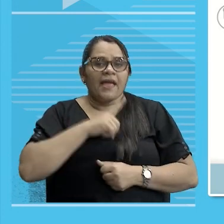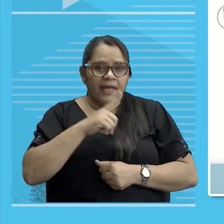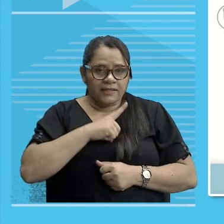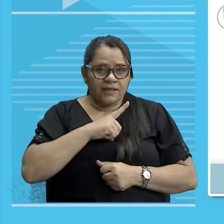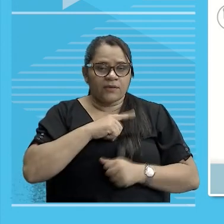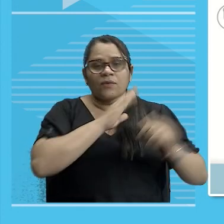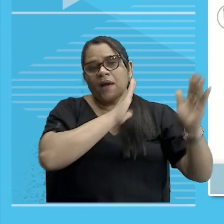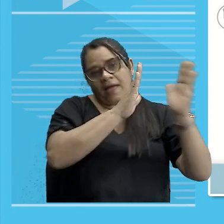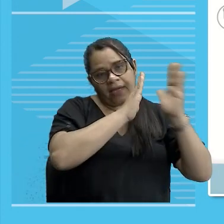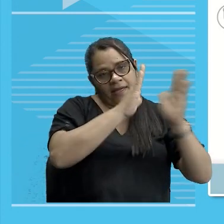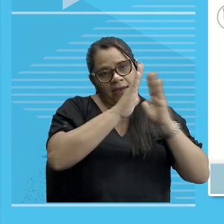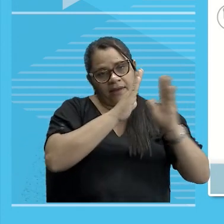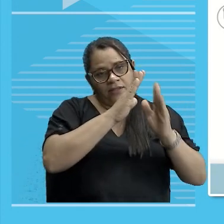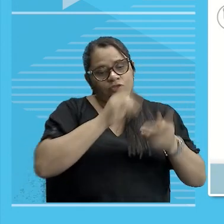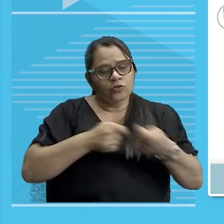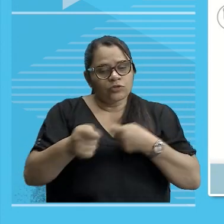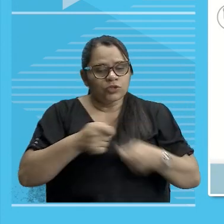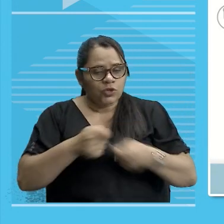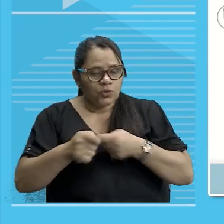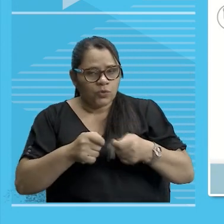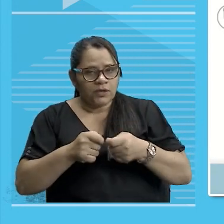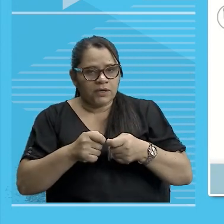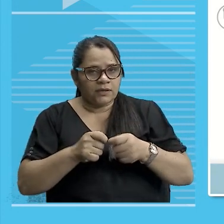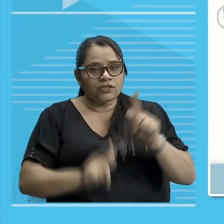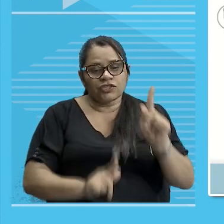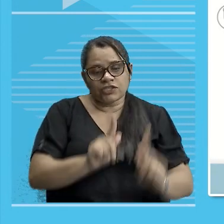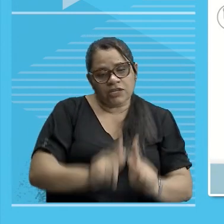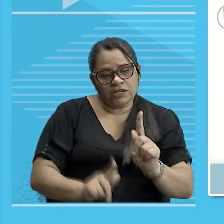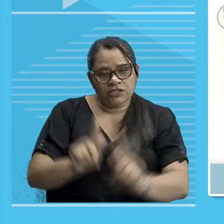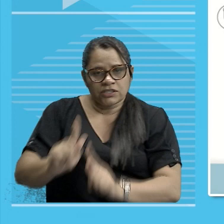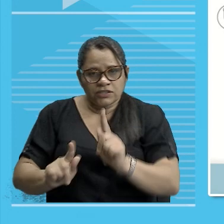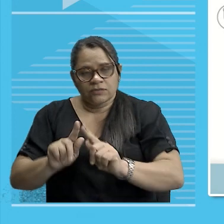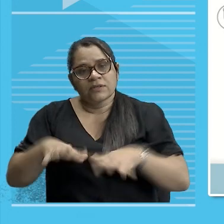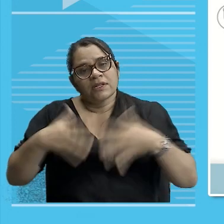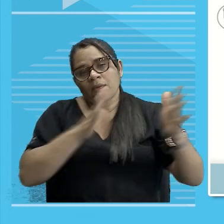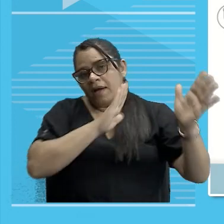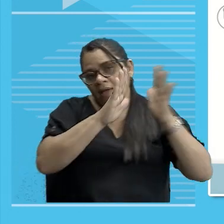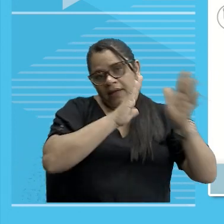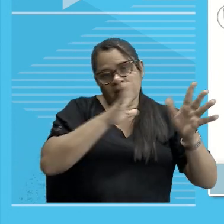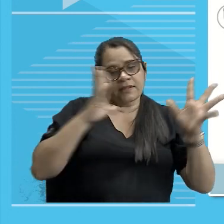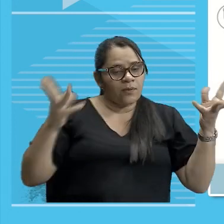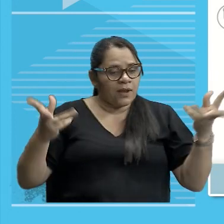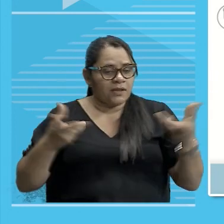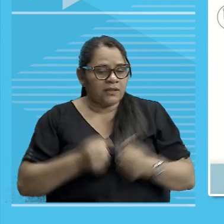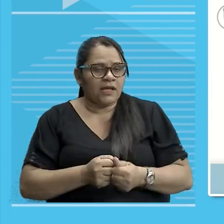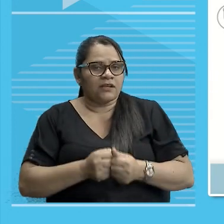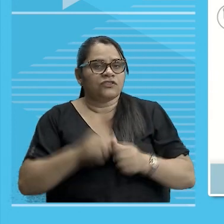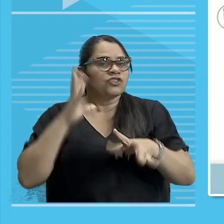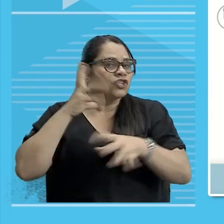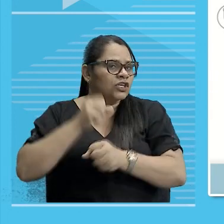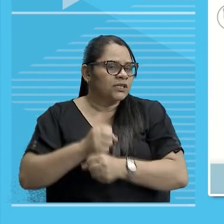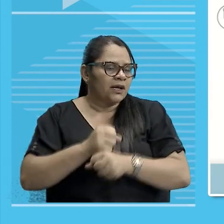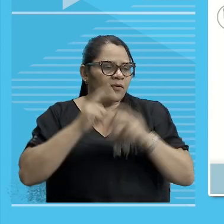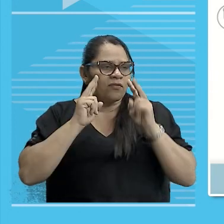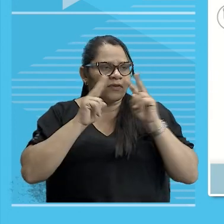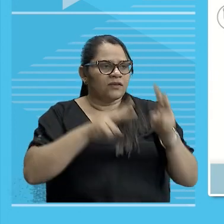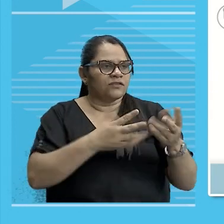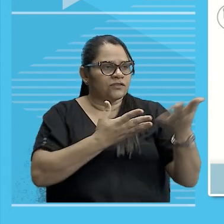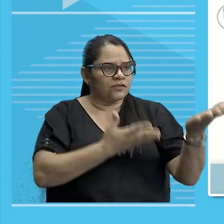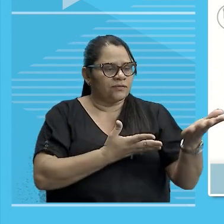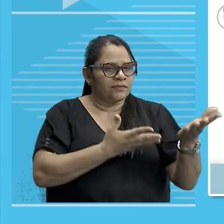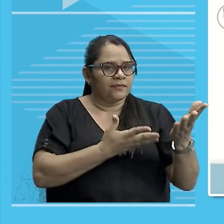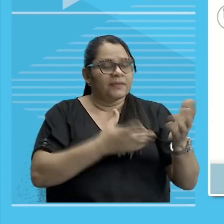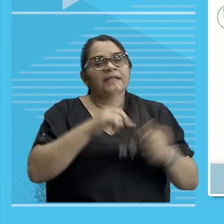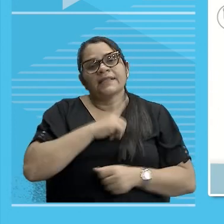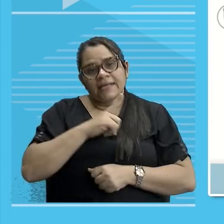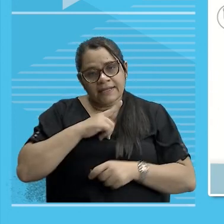do controle estatístico a era da qualidade total vocês estão conseguindo compreender aí tem